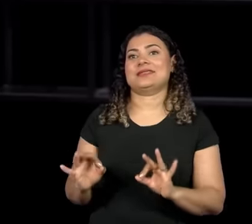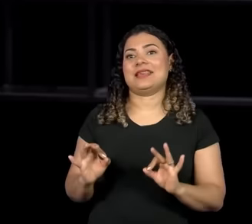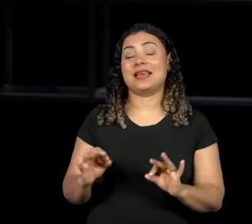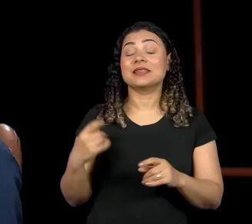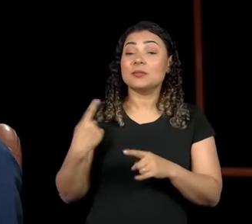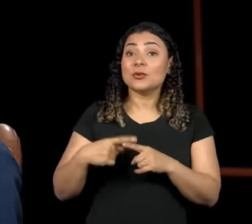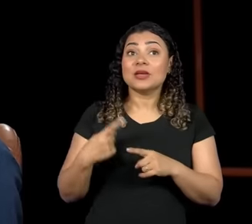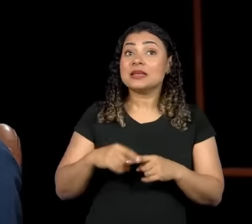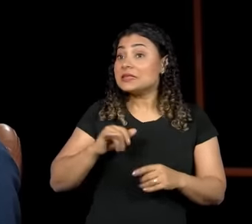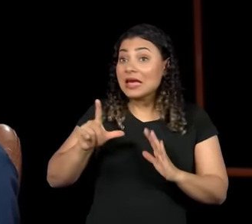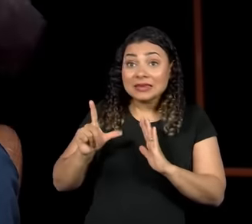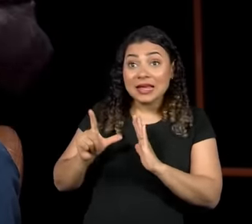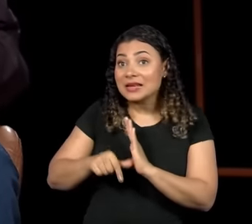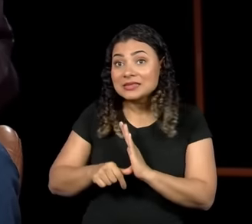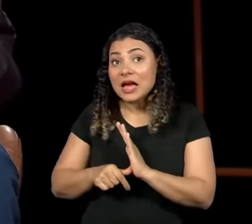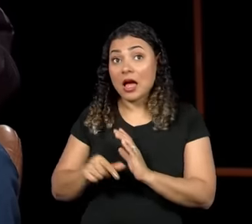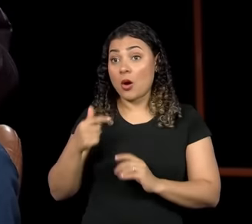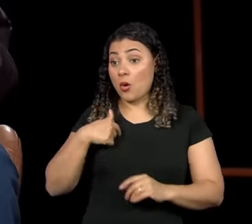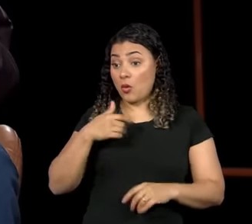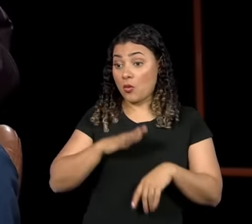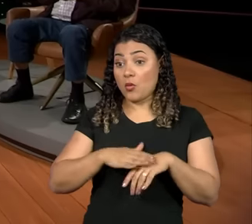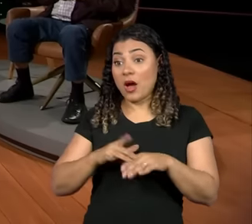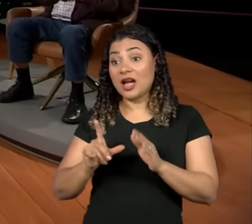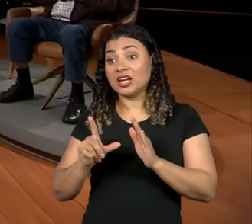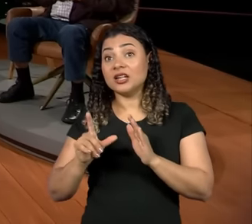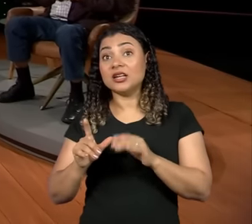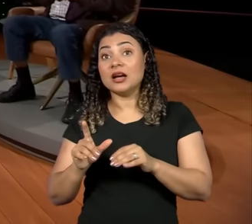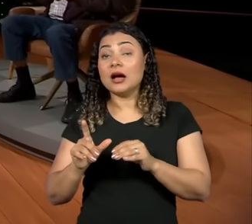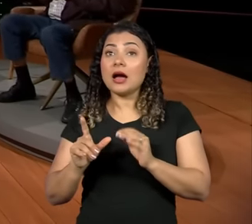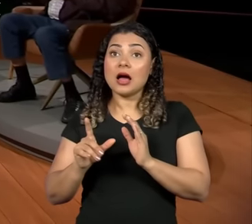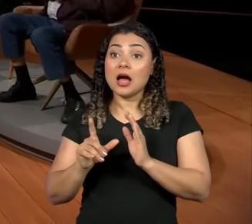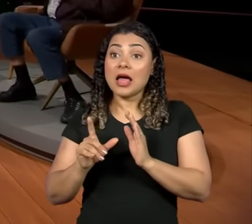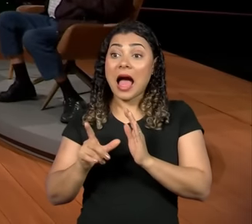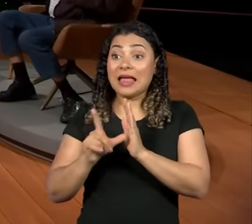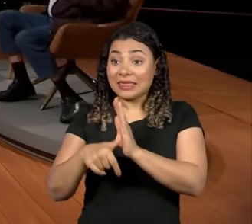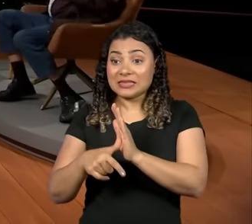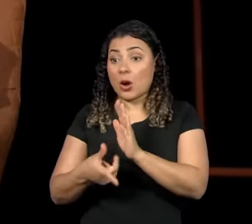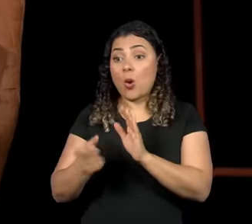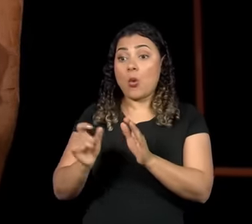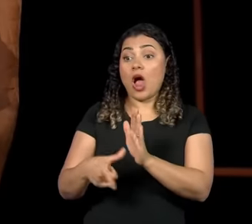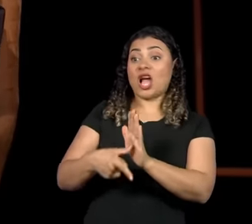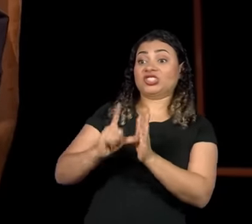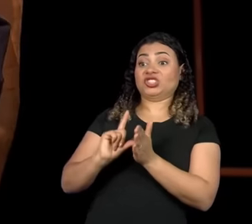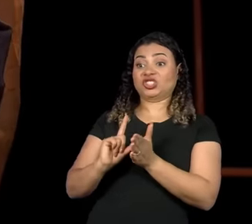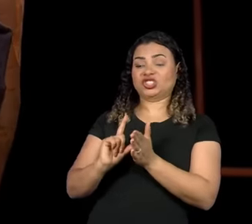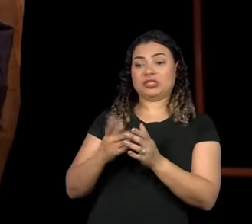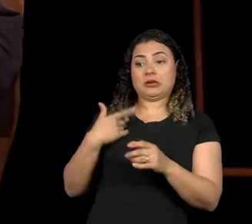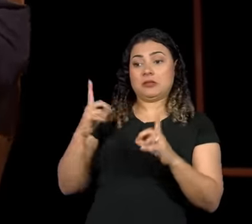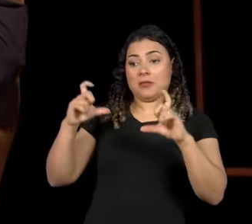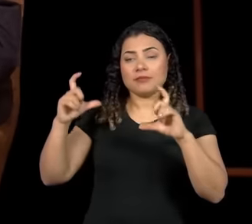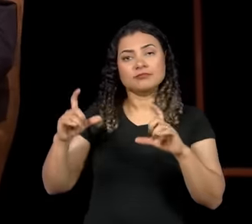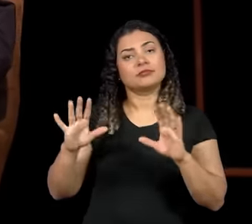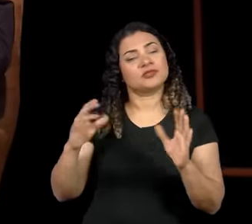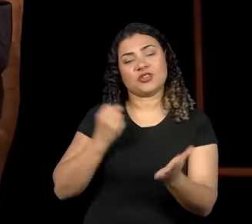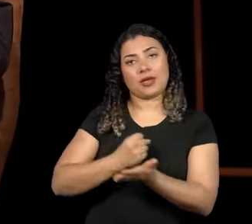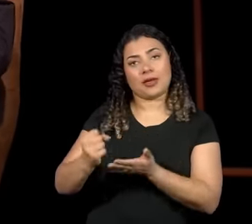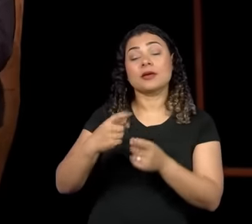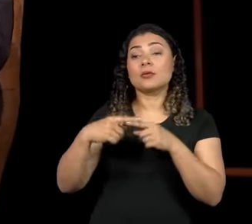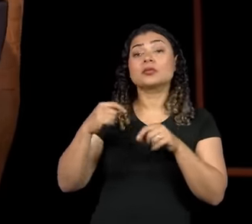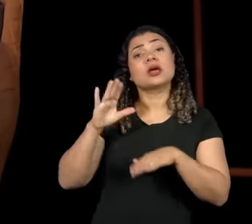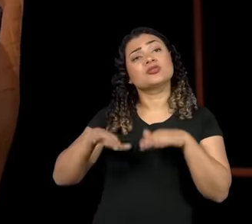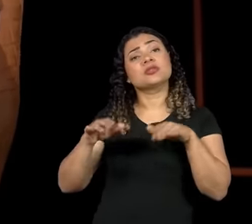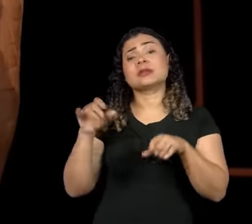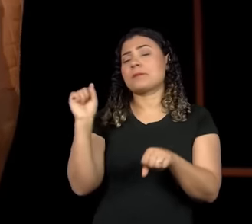Porque se ele atrasar ou adiantar, perdeu, pega, tudo. Né? É. Tem cenas mais tranquilas, claro, que está